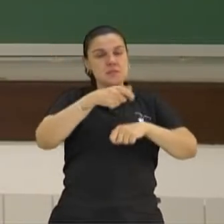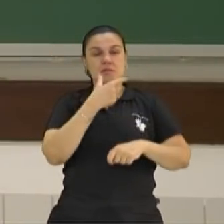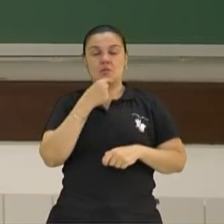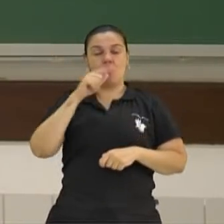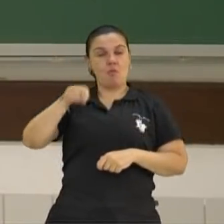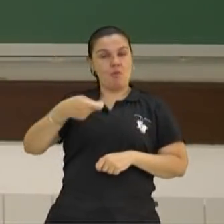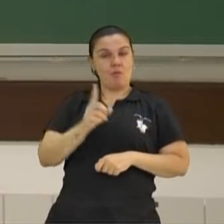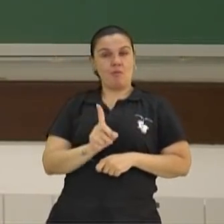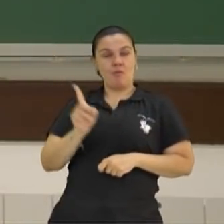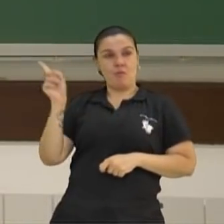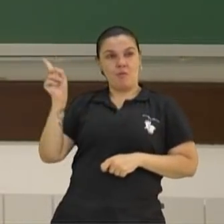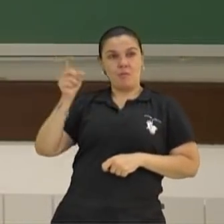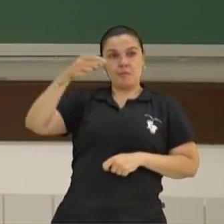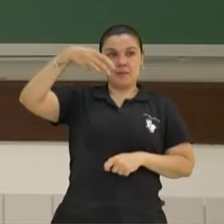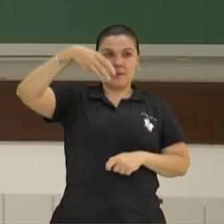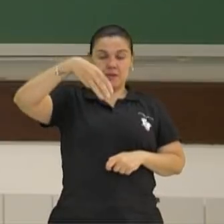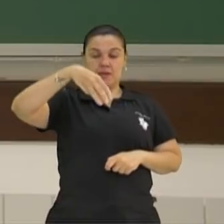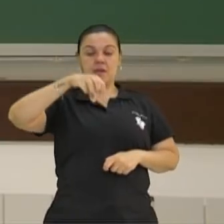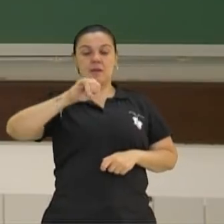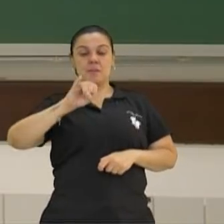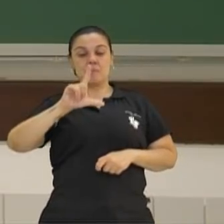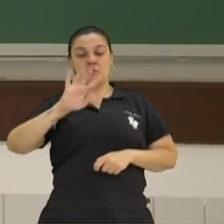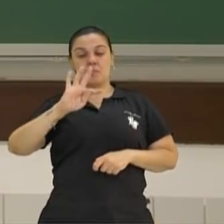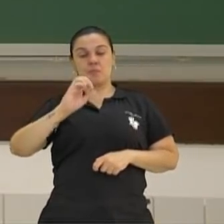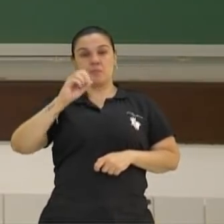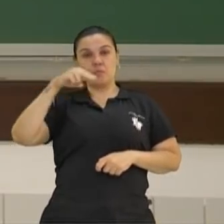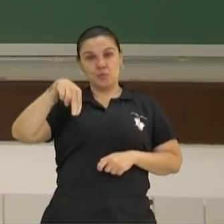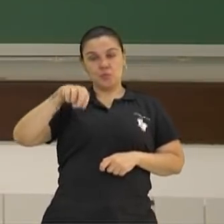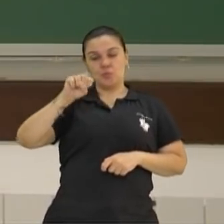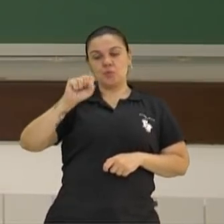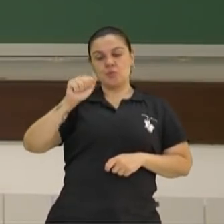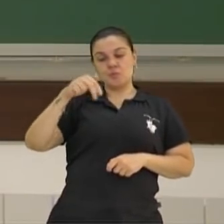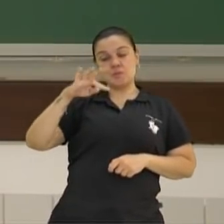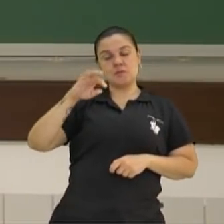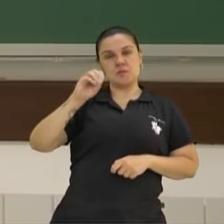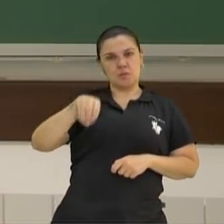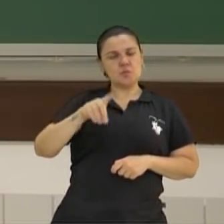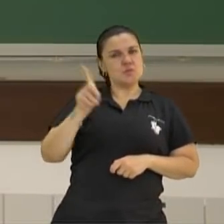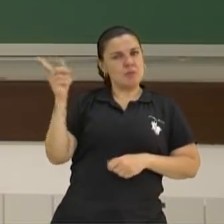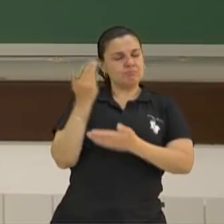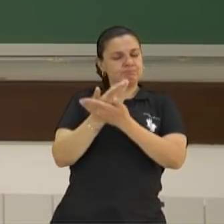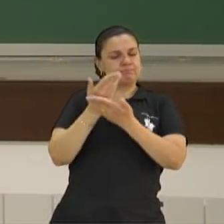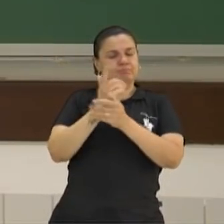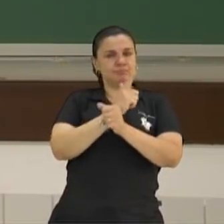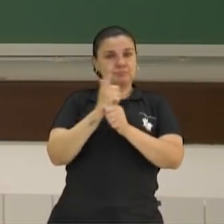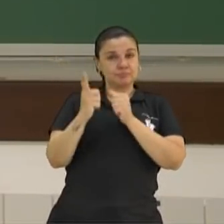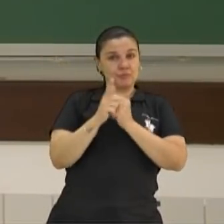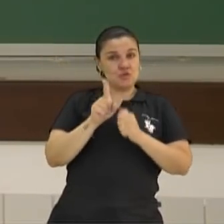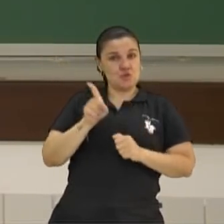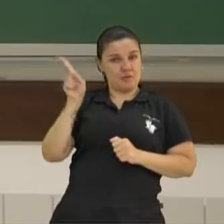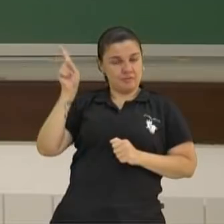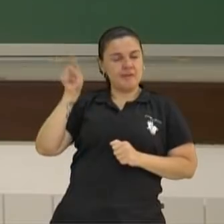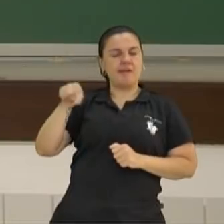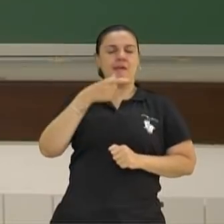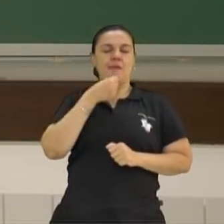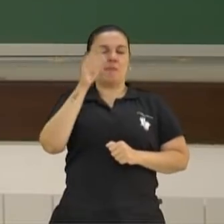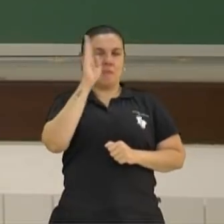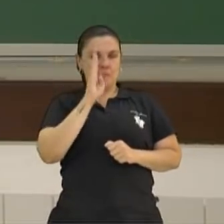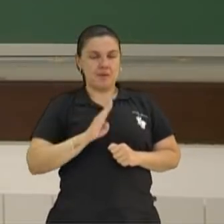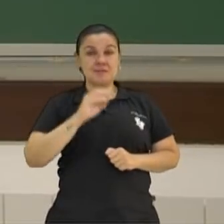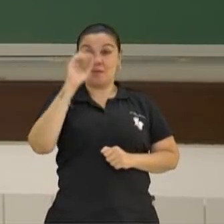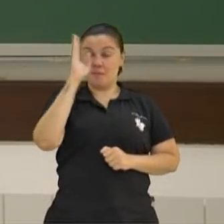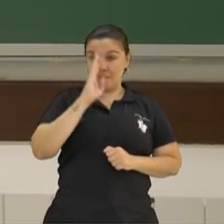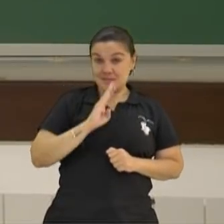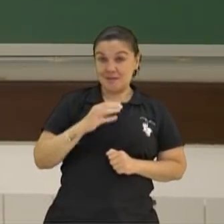Milton Santos, grande geógrafo brasileiro, indicado e contemplado inclusive com o Prêmio Nobel da Geografia,